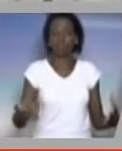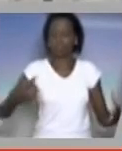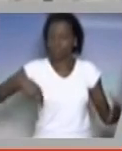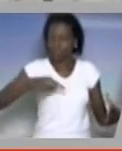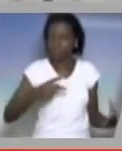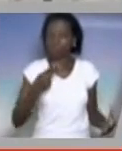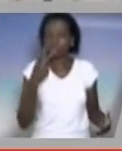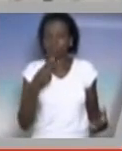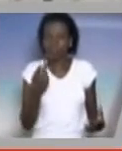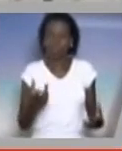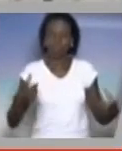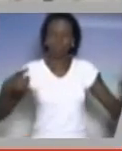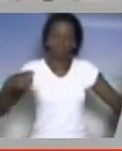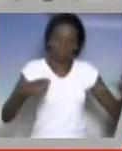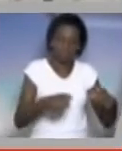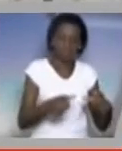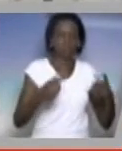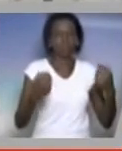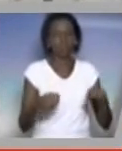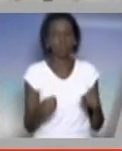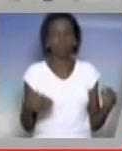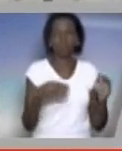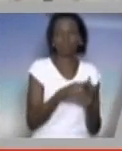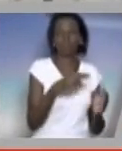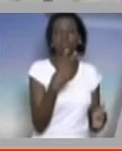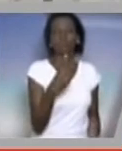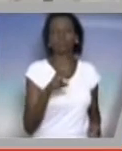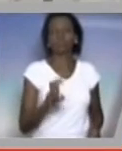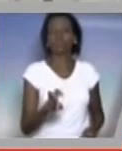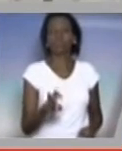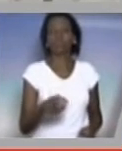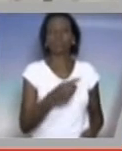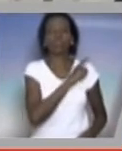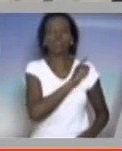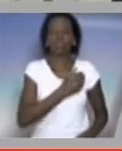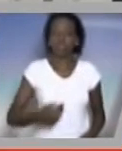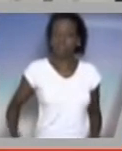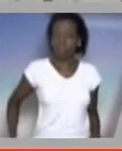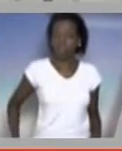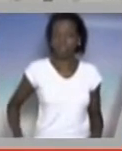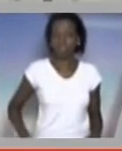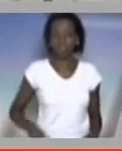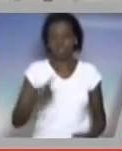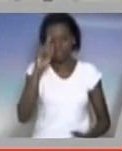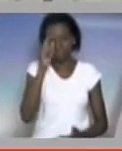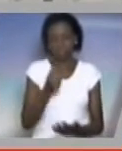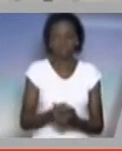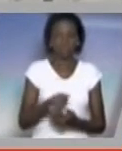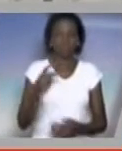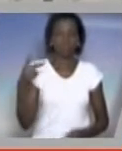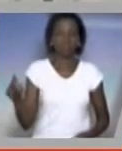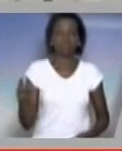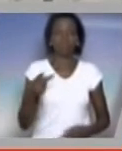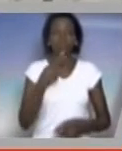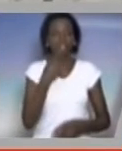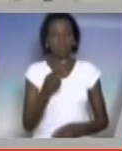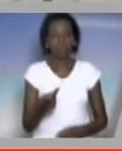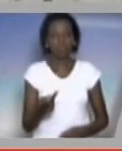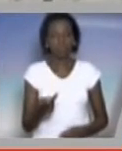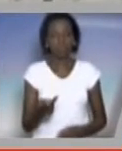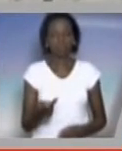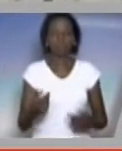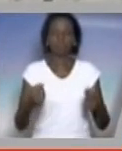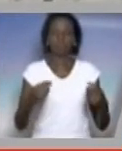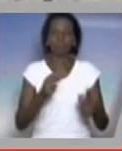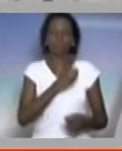salas menores, salas com no máximo 25 alunos. O governador, por exemplo, na sua resolução, diz que